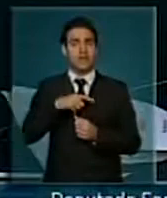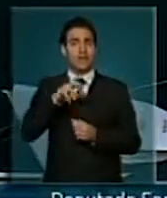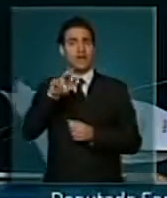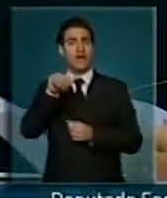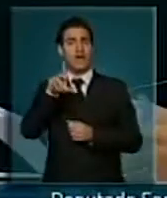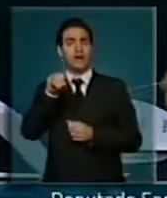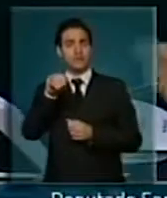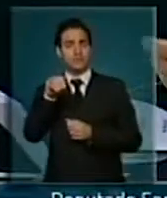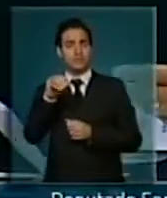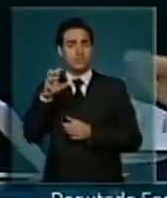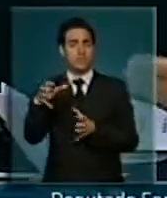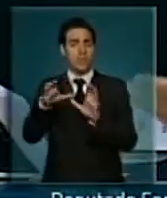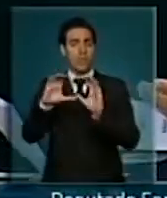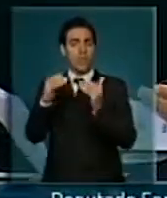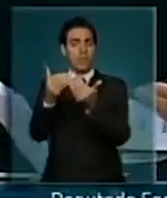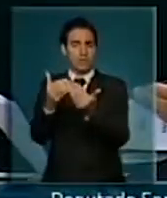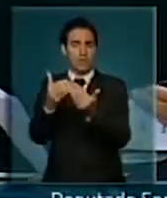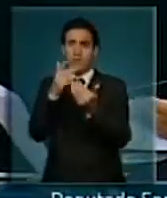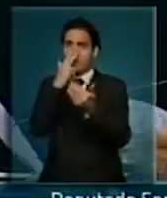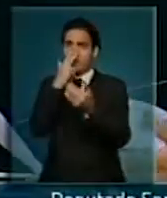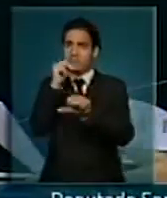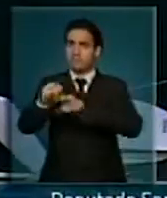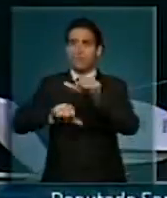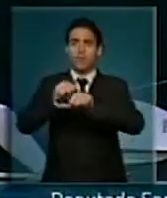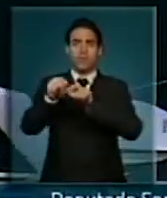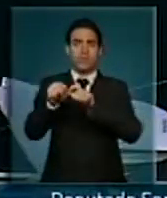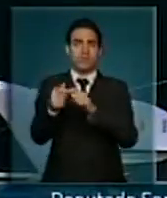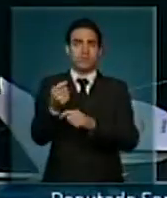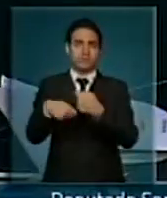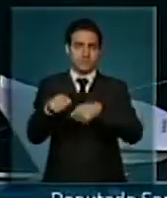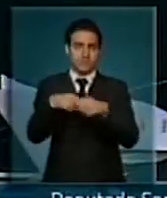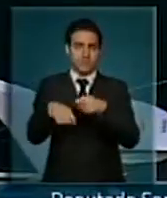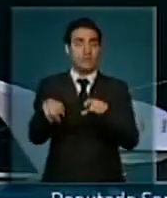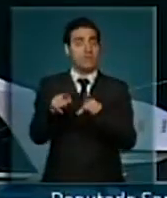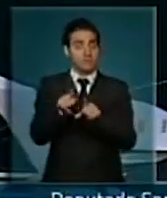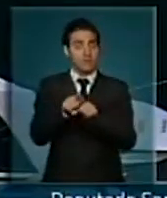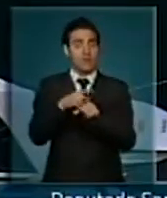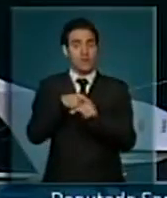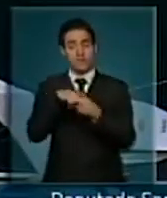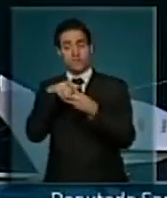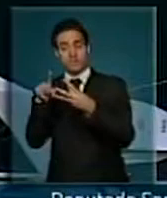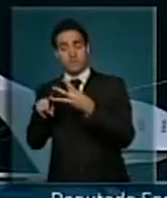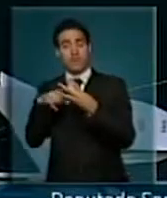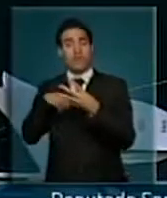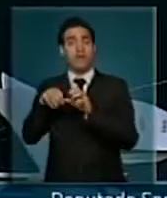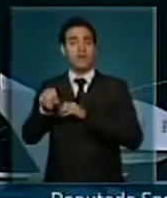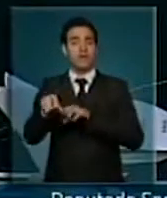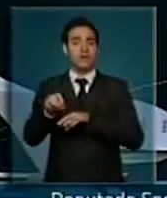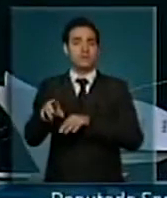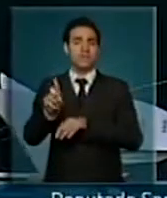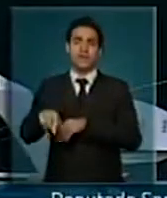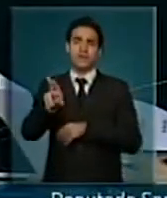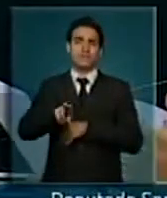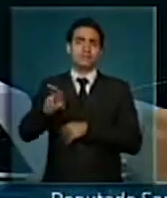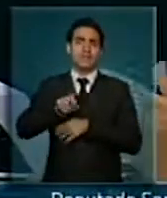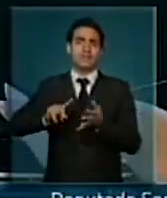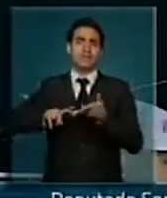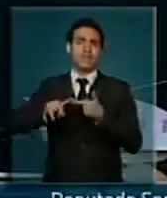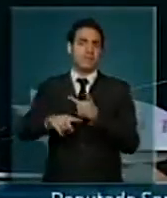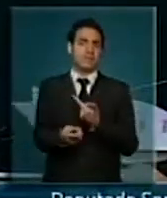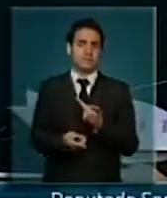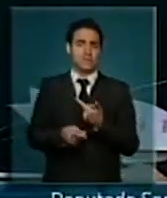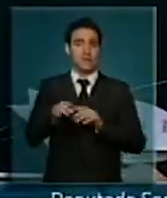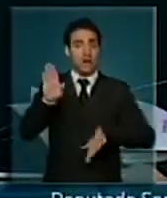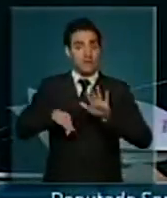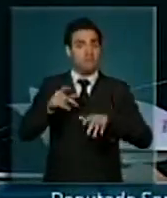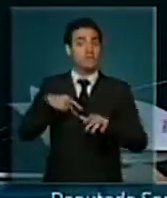comunitárias que muitas vezes tornam-se comerciais e as educativas que são usadas para fins diversos, muitas vezes